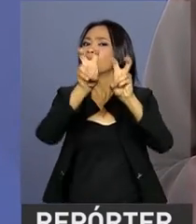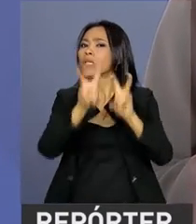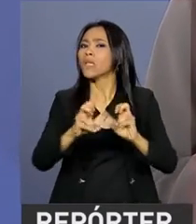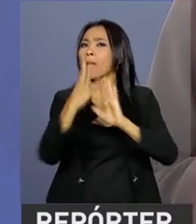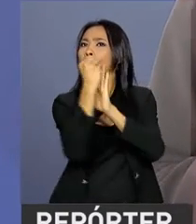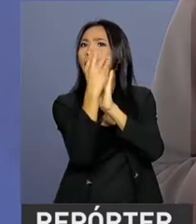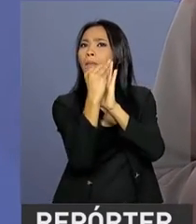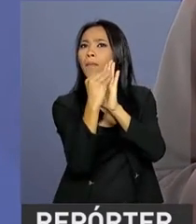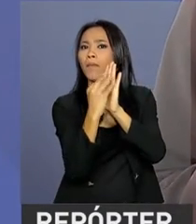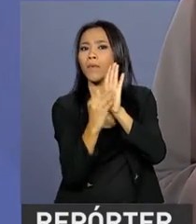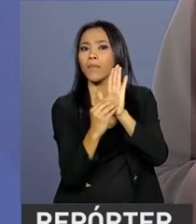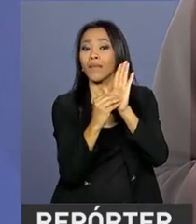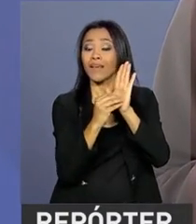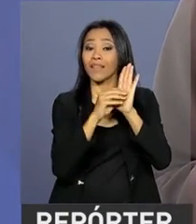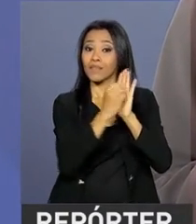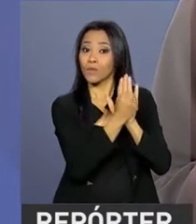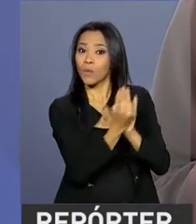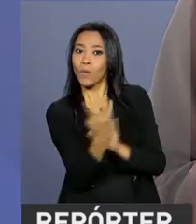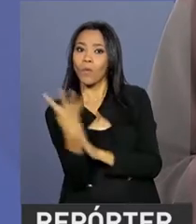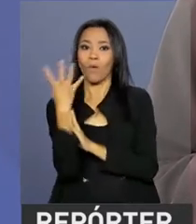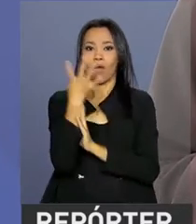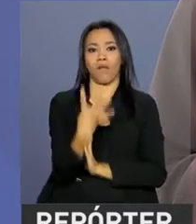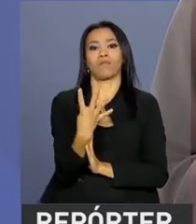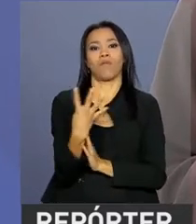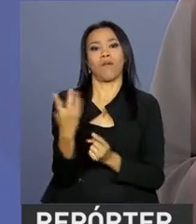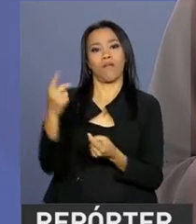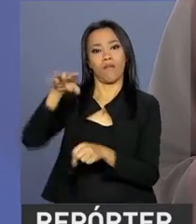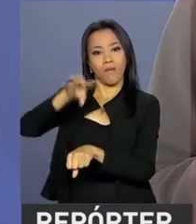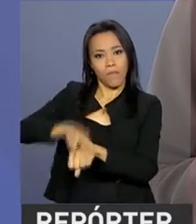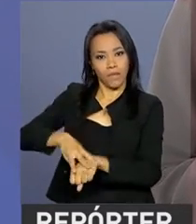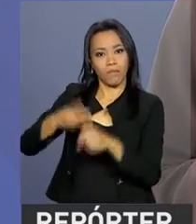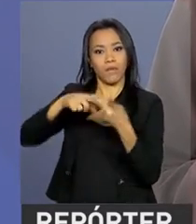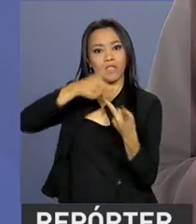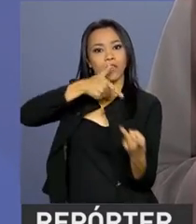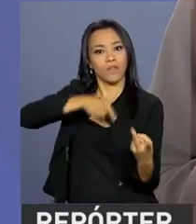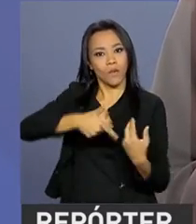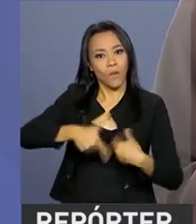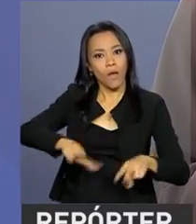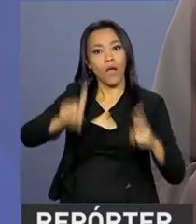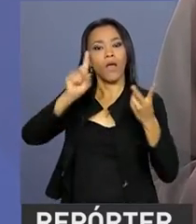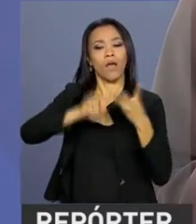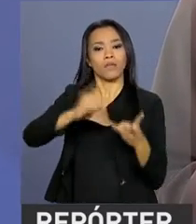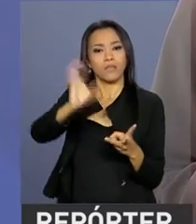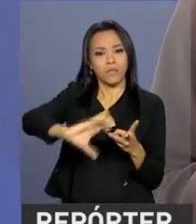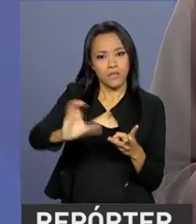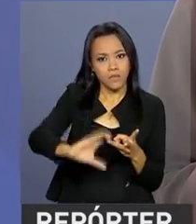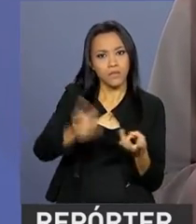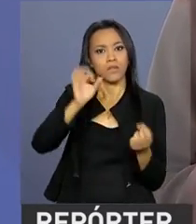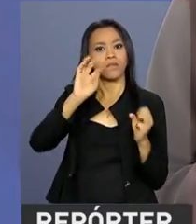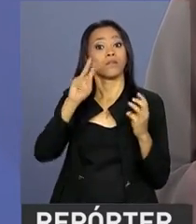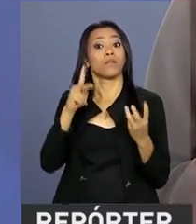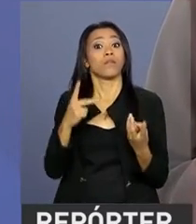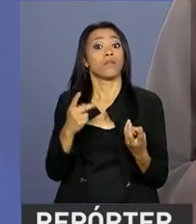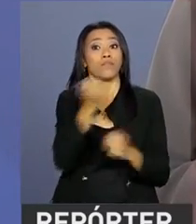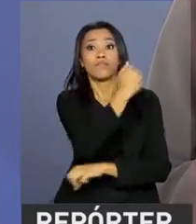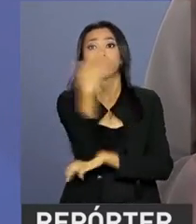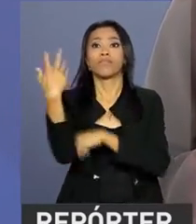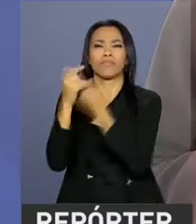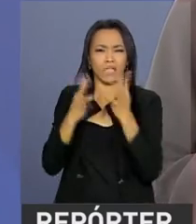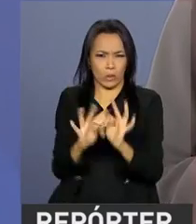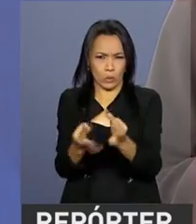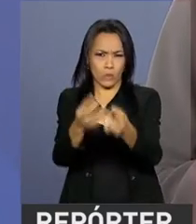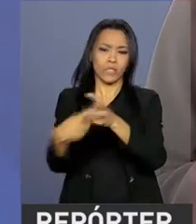aprendizado nas 4 áreas do conhecimento: matemática, linguagens, ciências da natureza e suas